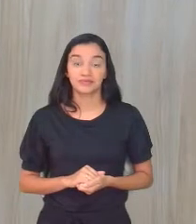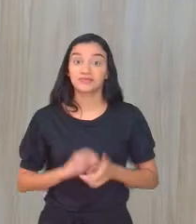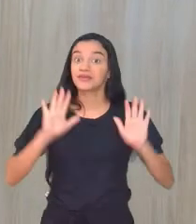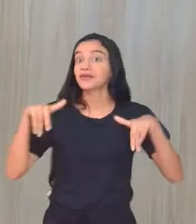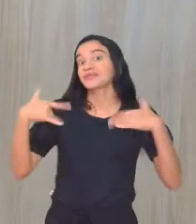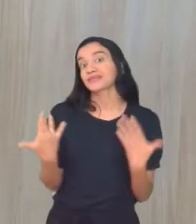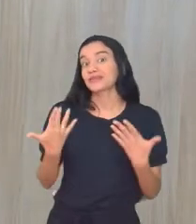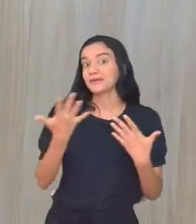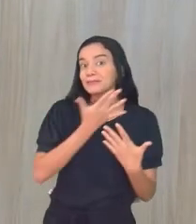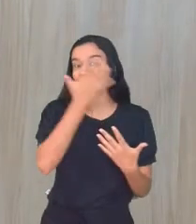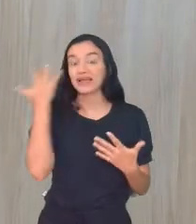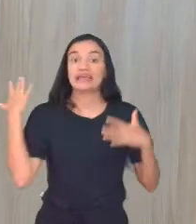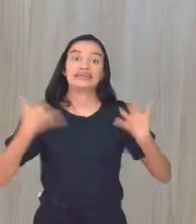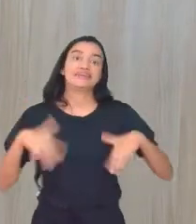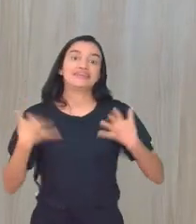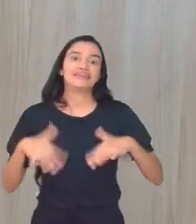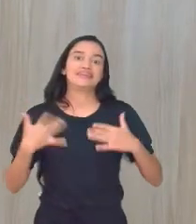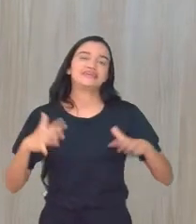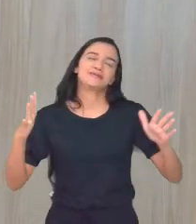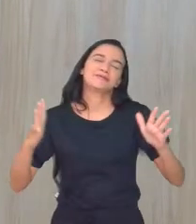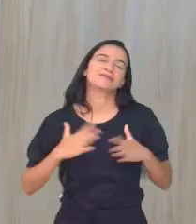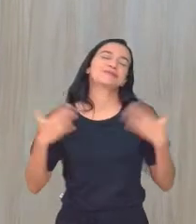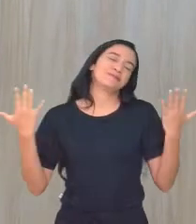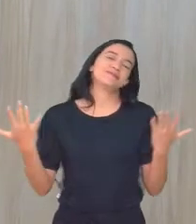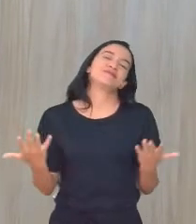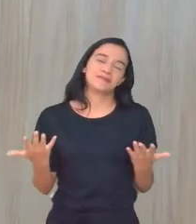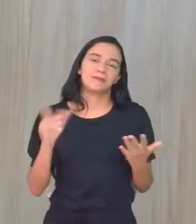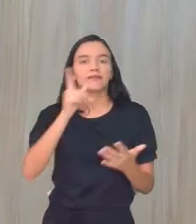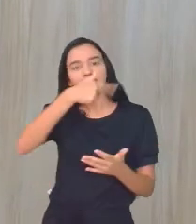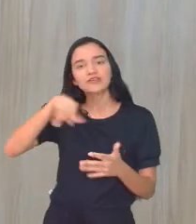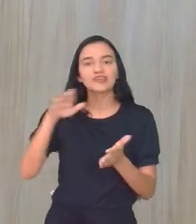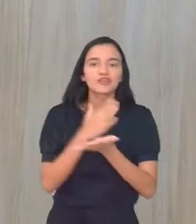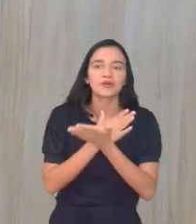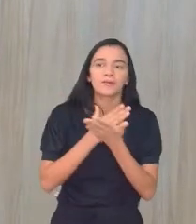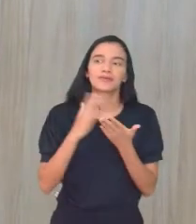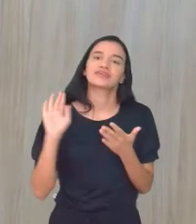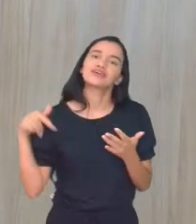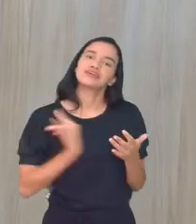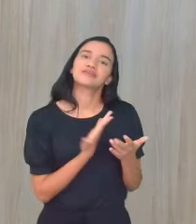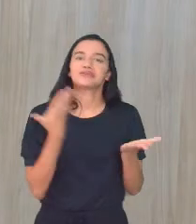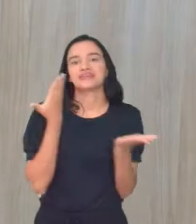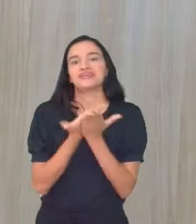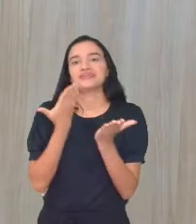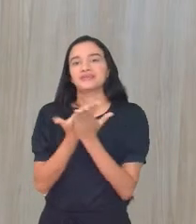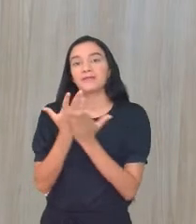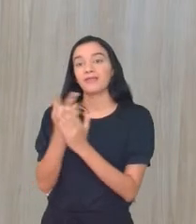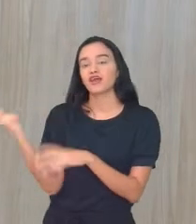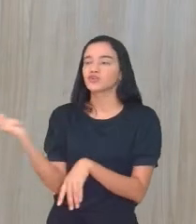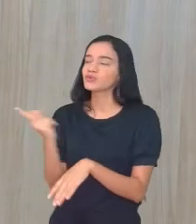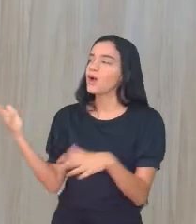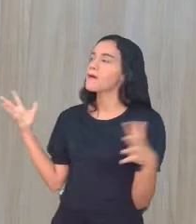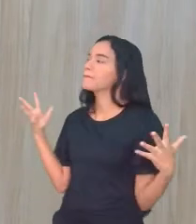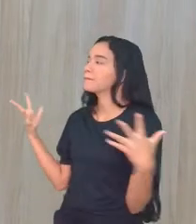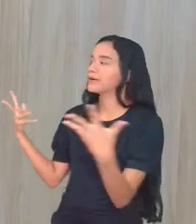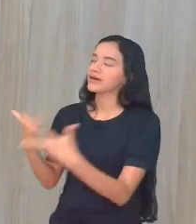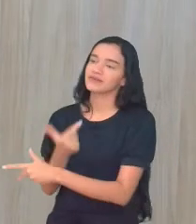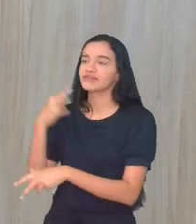Então, pessoal, eita, olha, que surpresa é essa? Vocês começaram a nossa aula com as duas